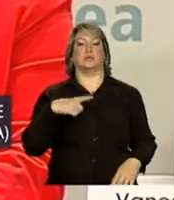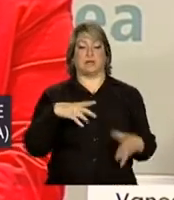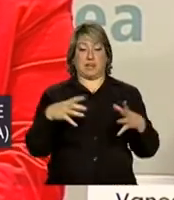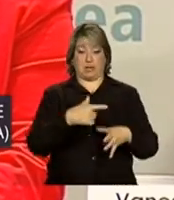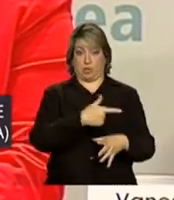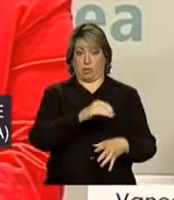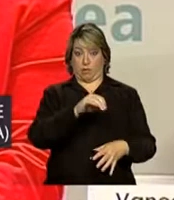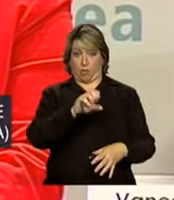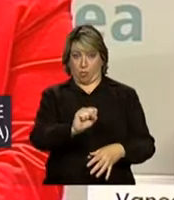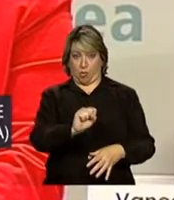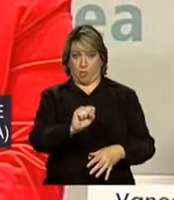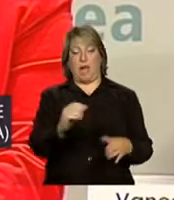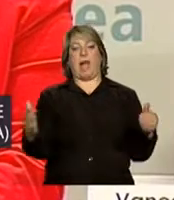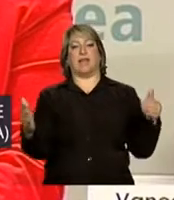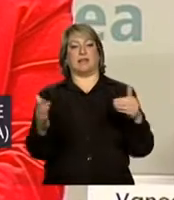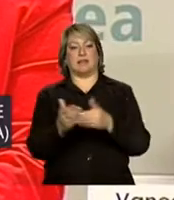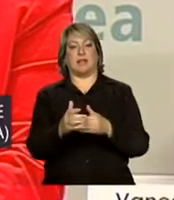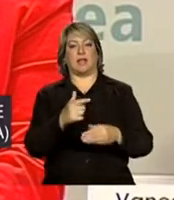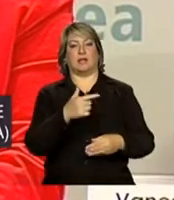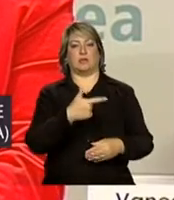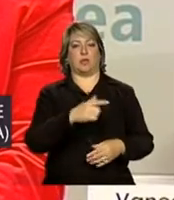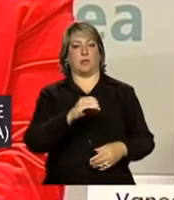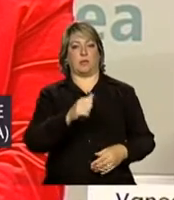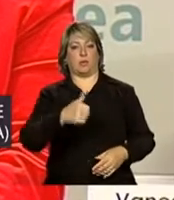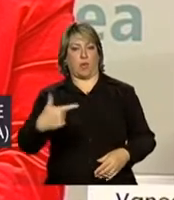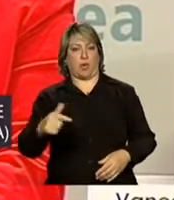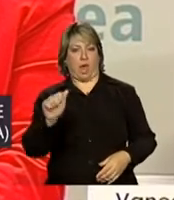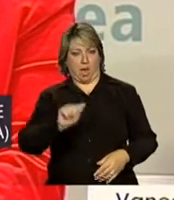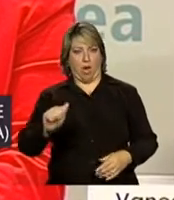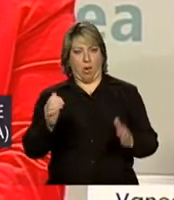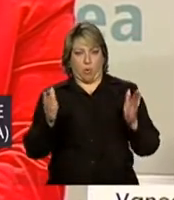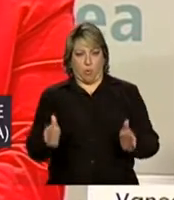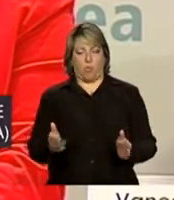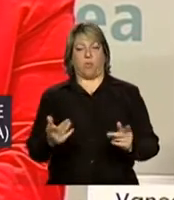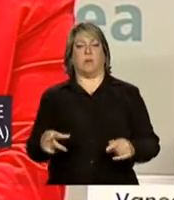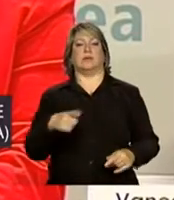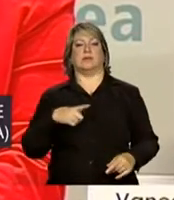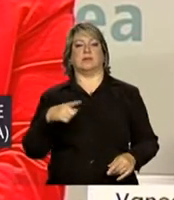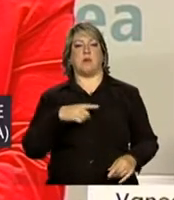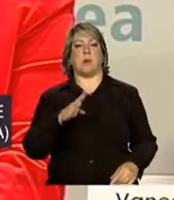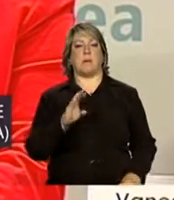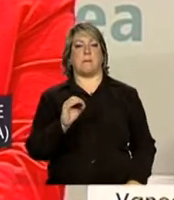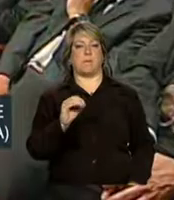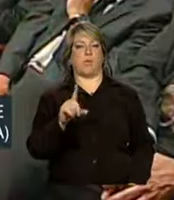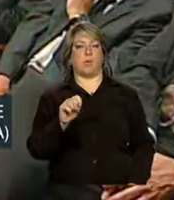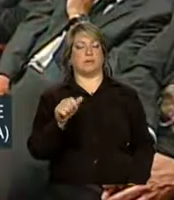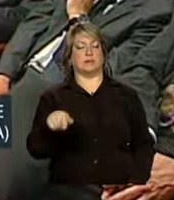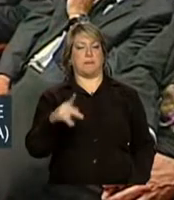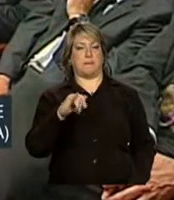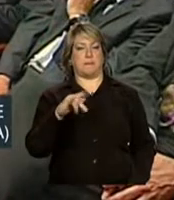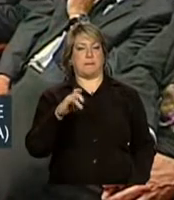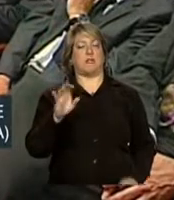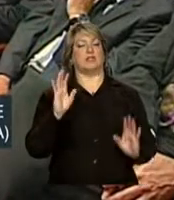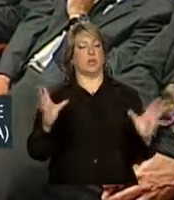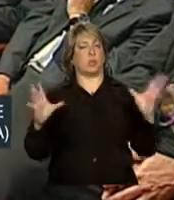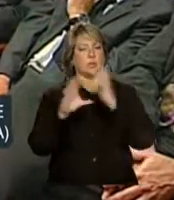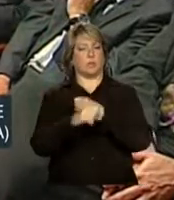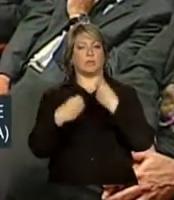de 2008 e agosto de 2012, período da concessão direta de bolsas pelo IPEA, já foram